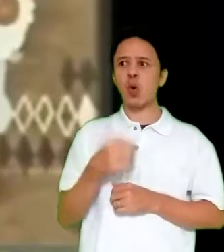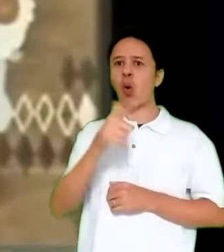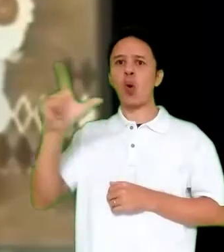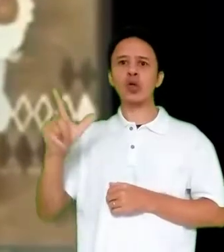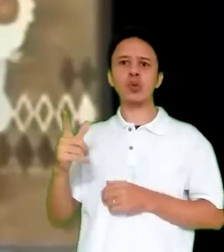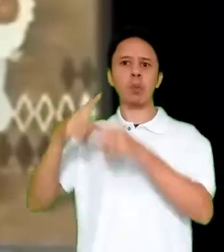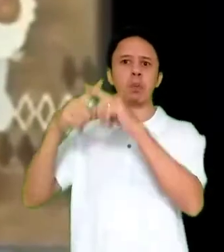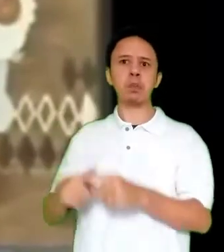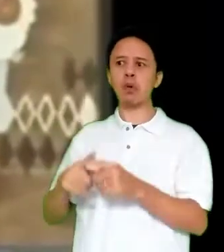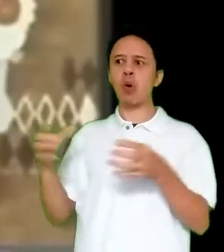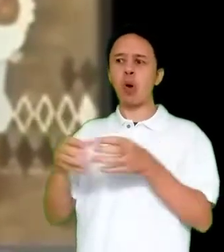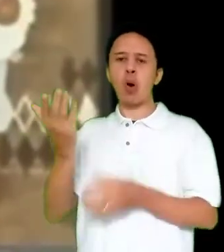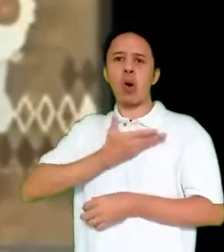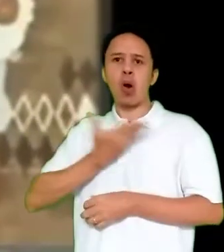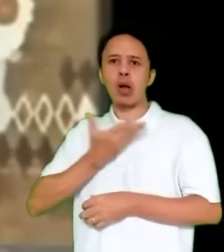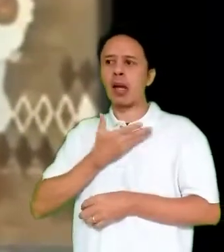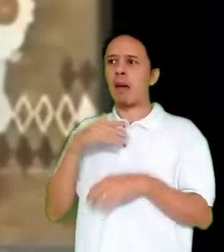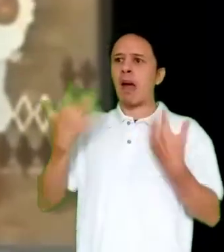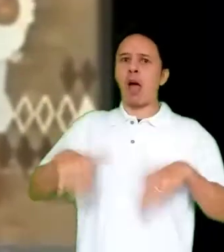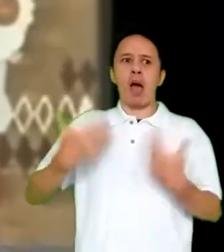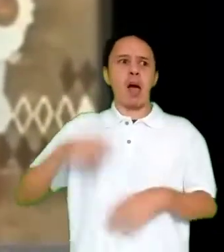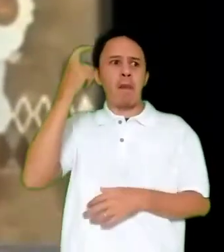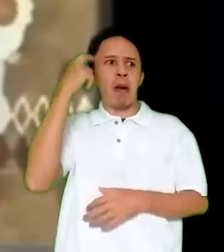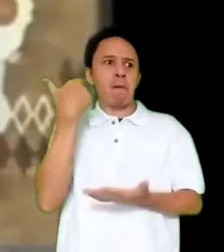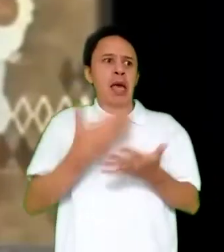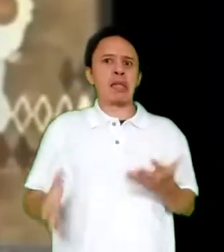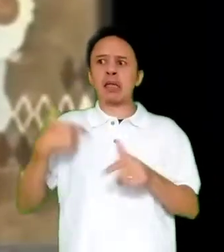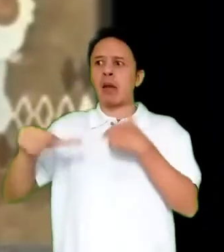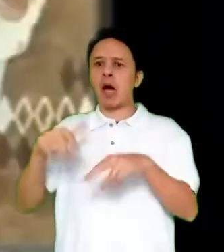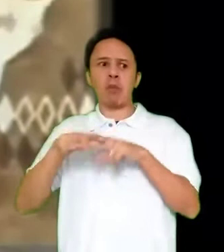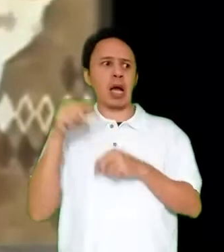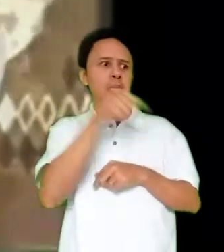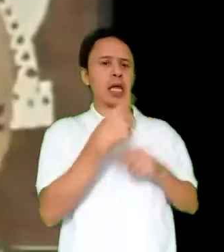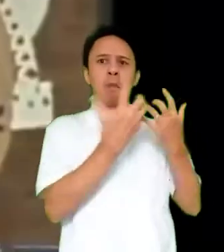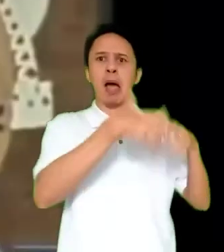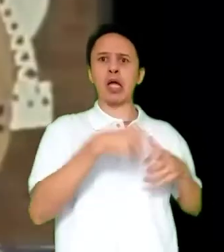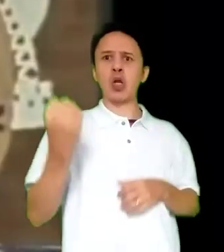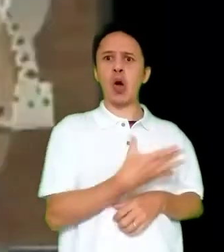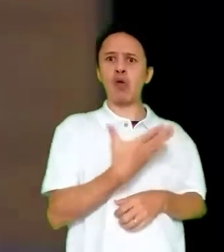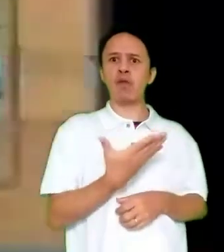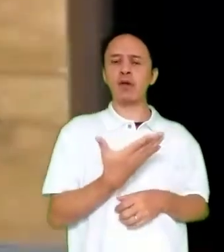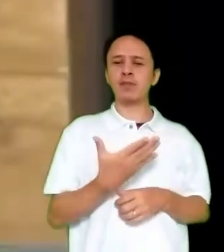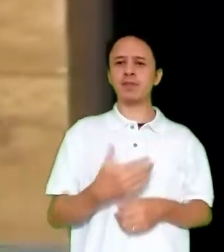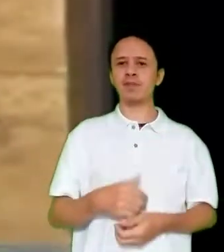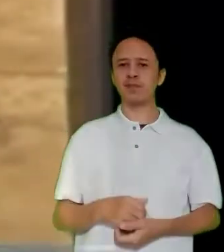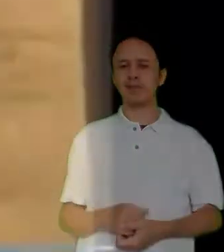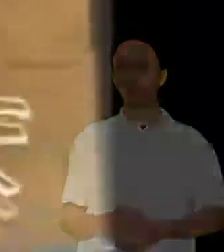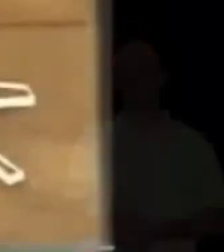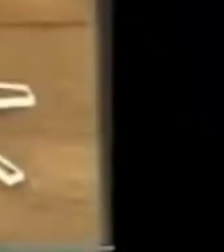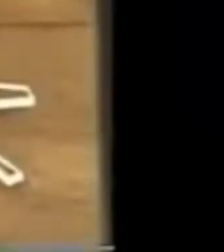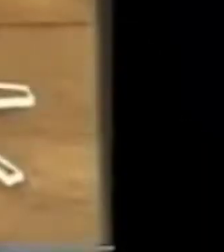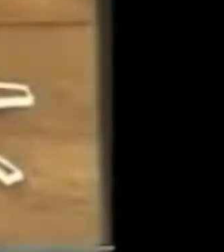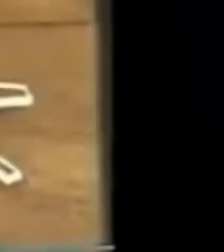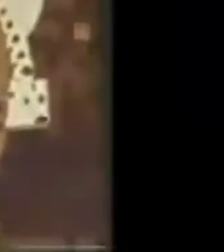Hargreaves lhe angariou o desagrado dos seus companheiros fiandeiros, que temiam perder o trabalho por causa da máquina.